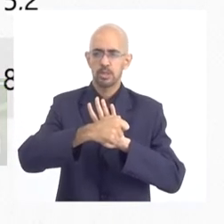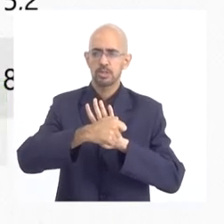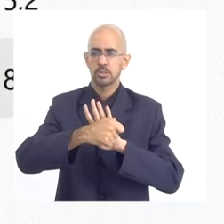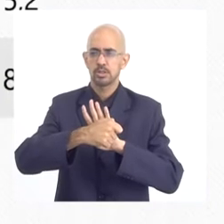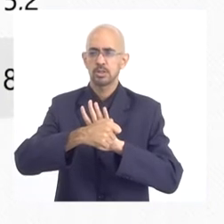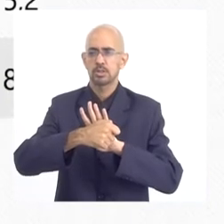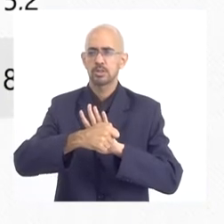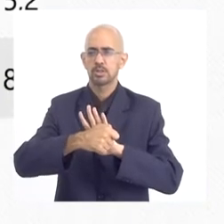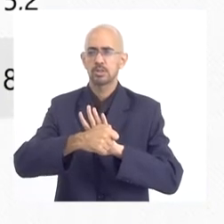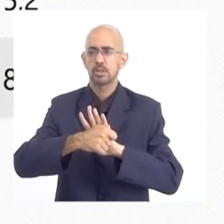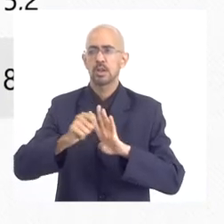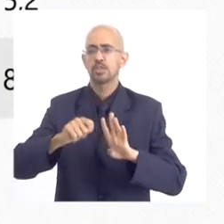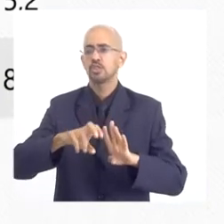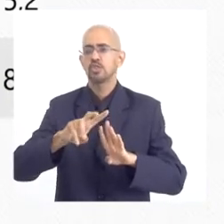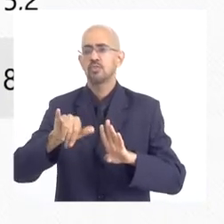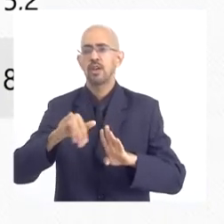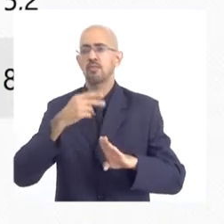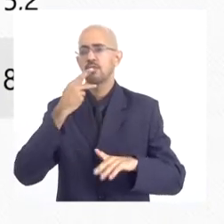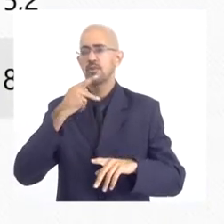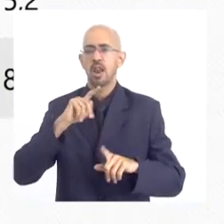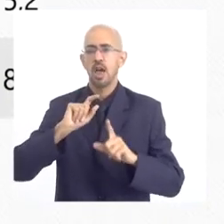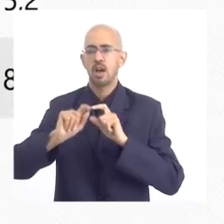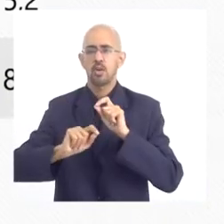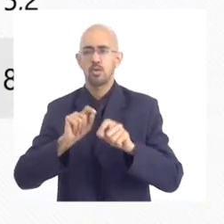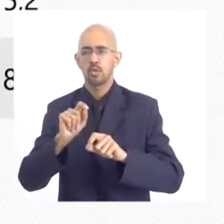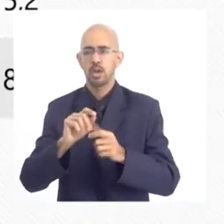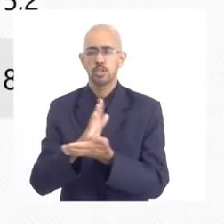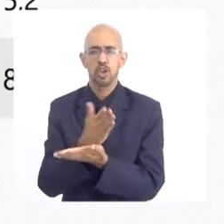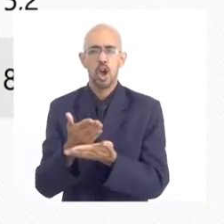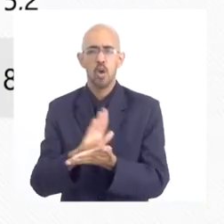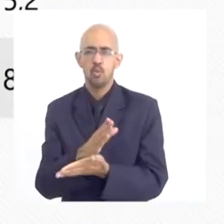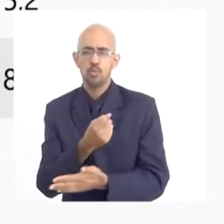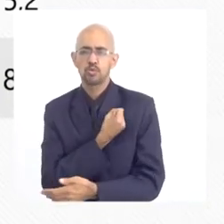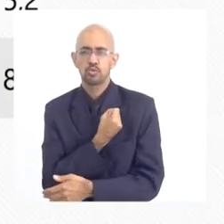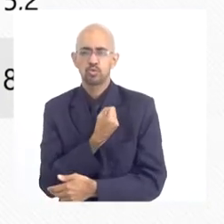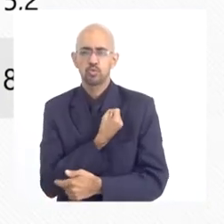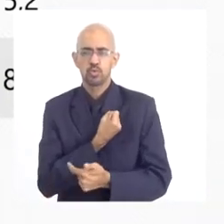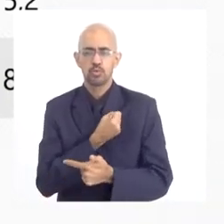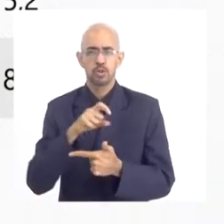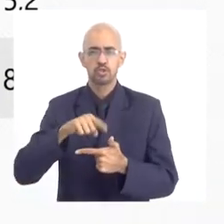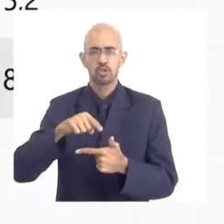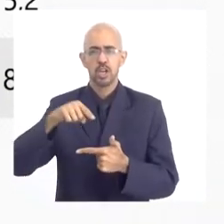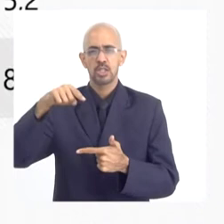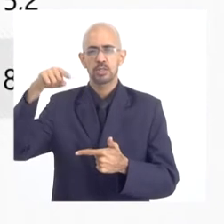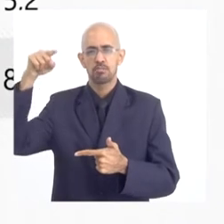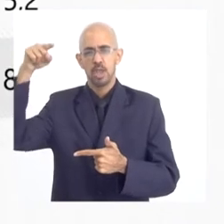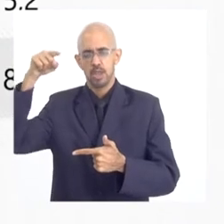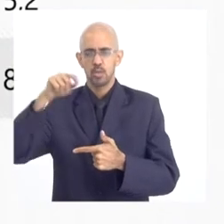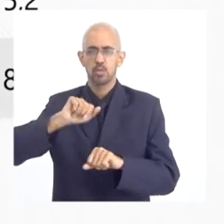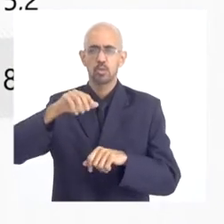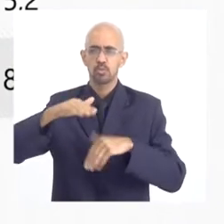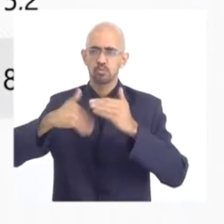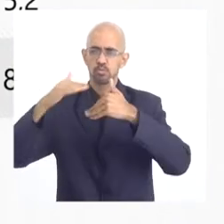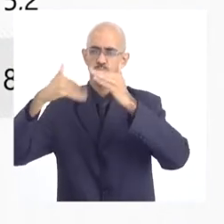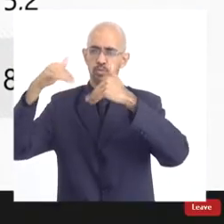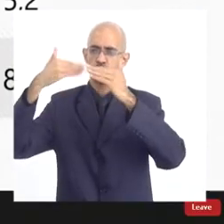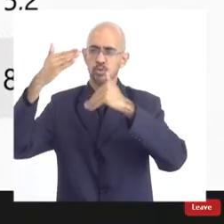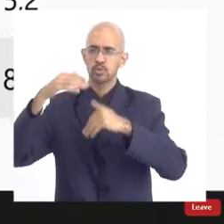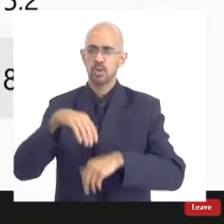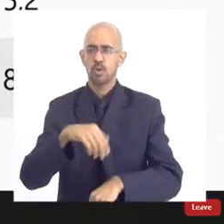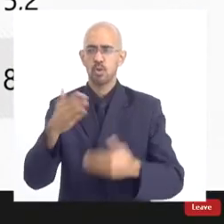a gente faz uma abordagem sobre alguns indicadores de crescimento, né? Comparativamente à LOA